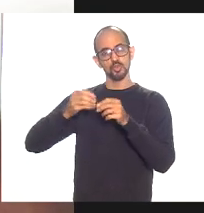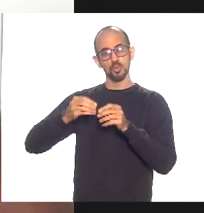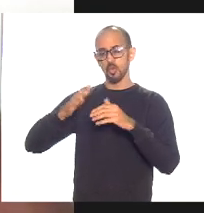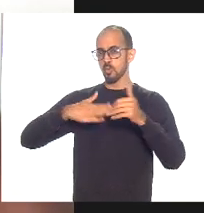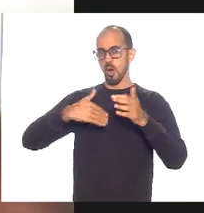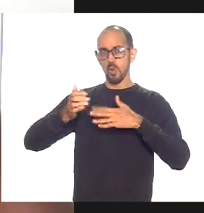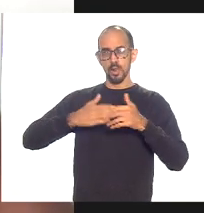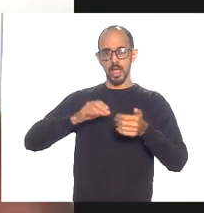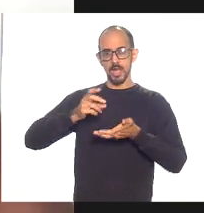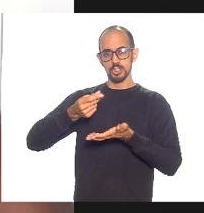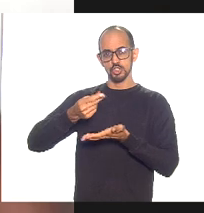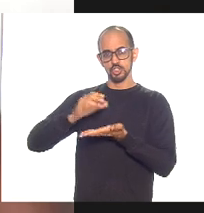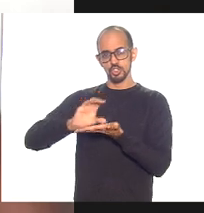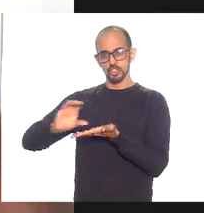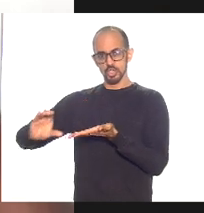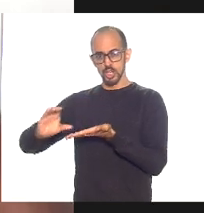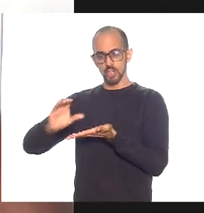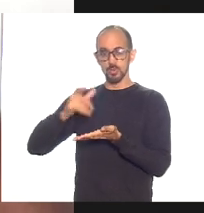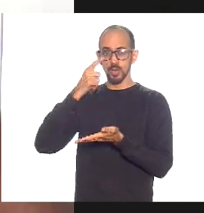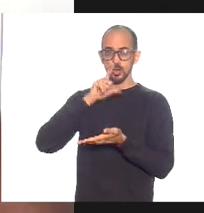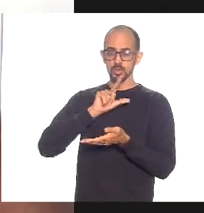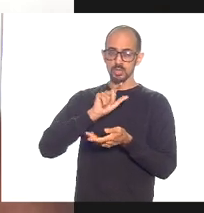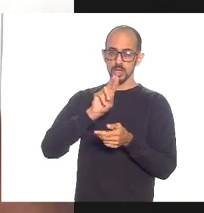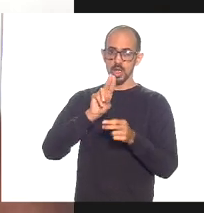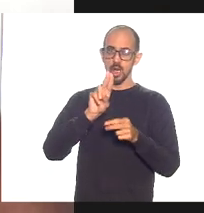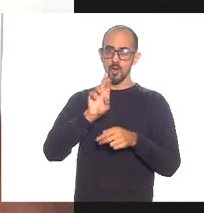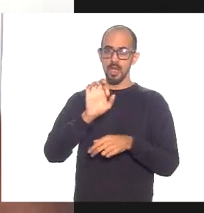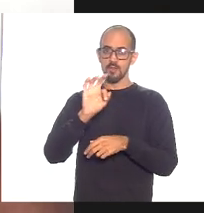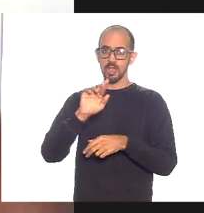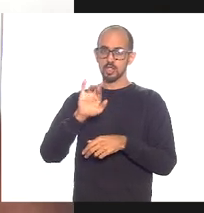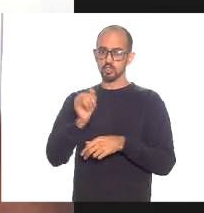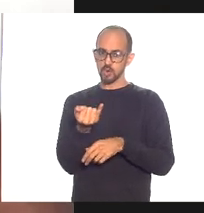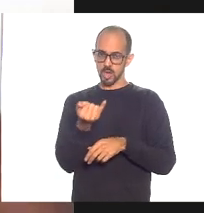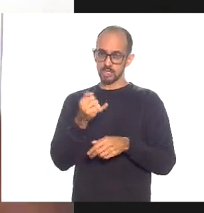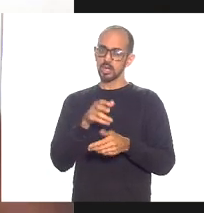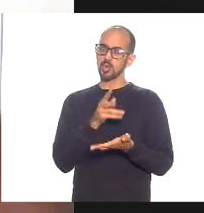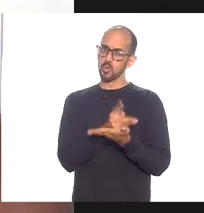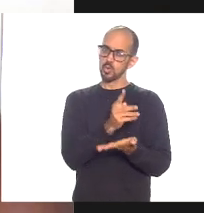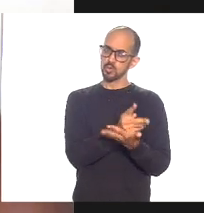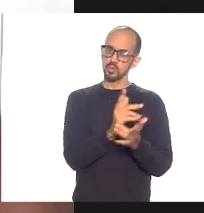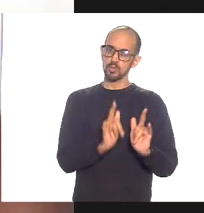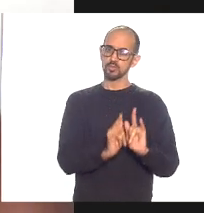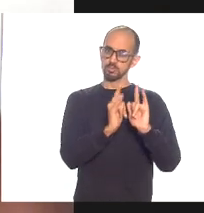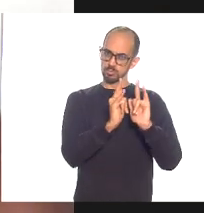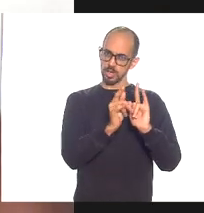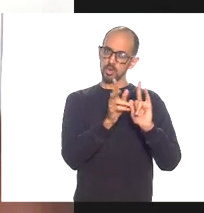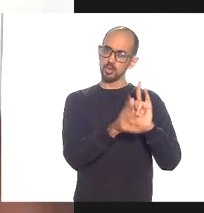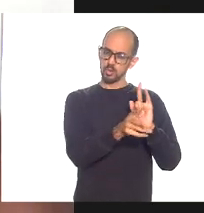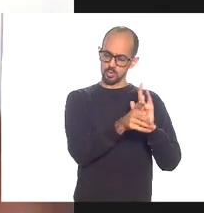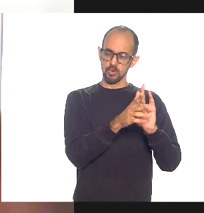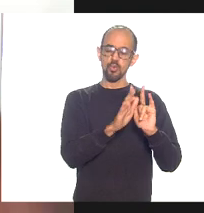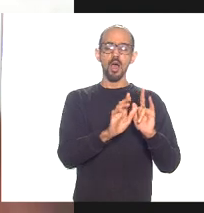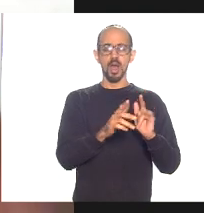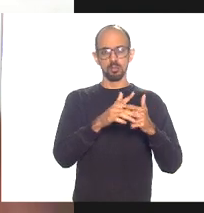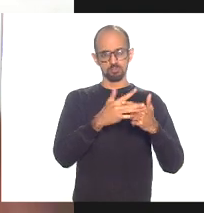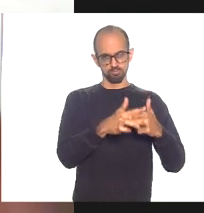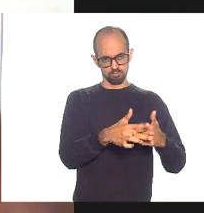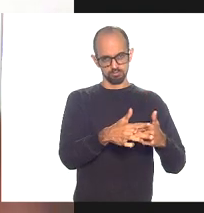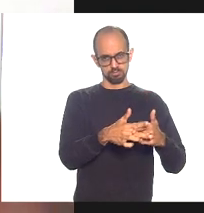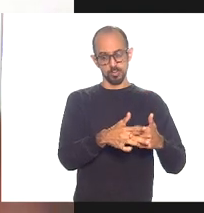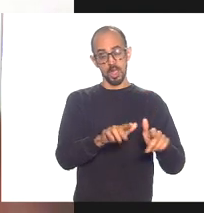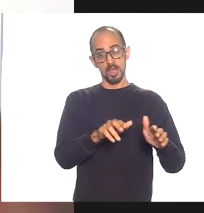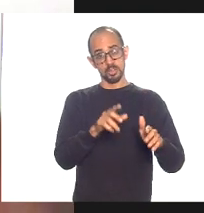garanta ali a UFRJ manter os seus prédios de pé. Então, a gente viu aí os